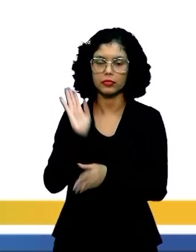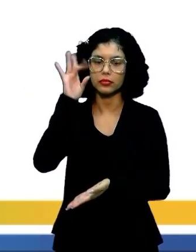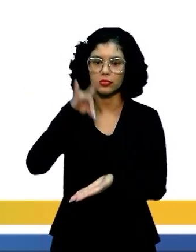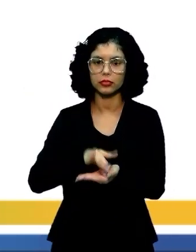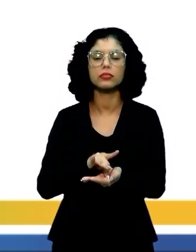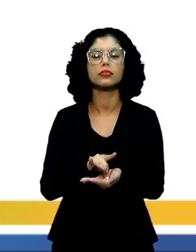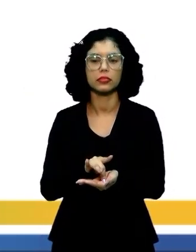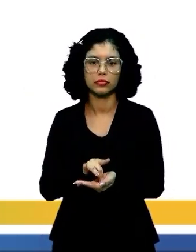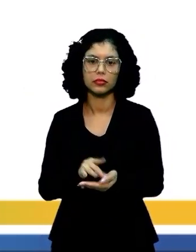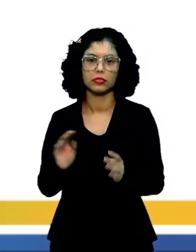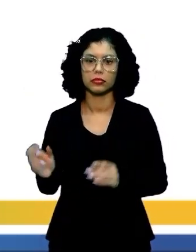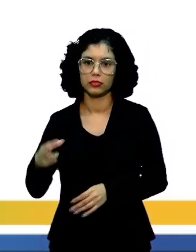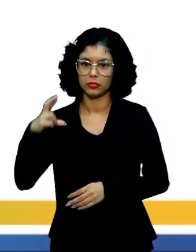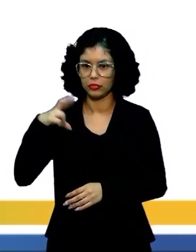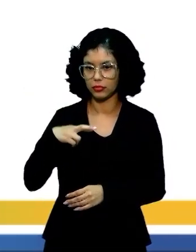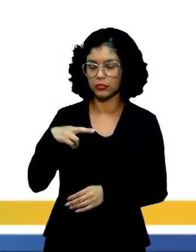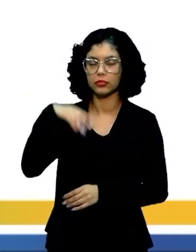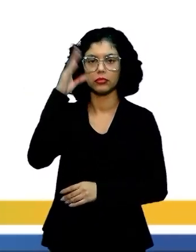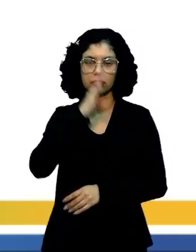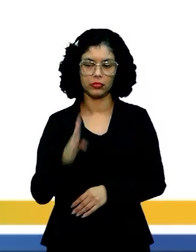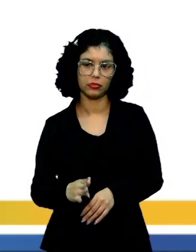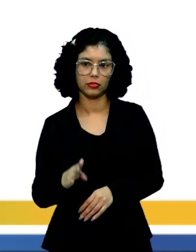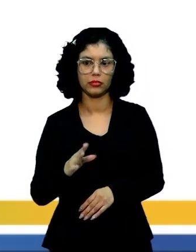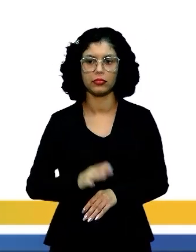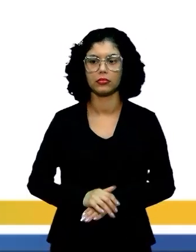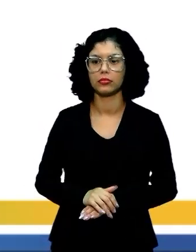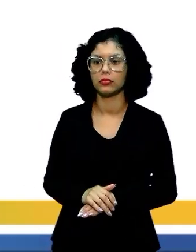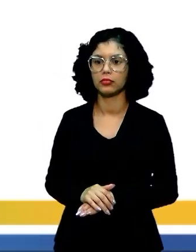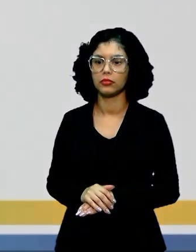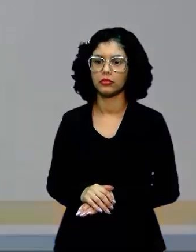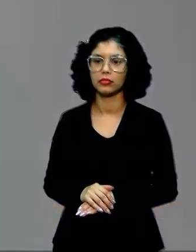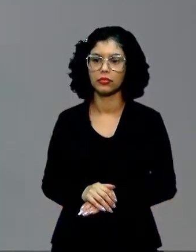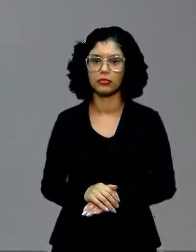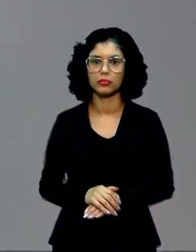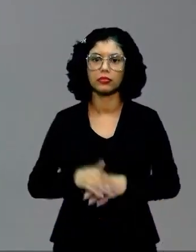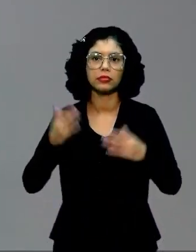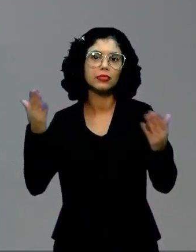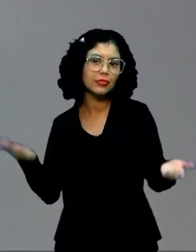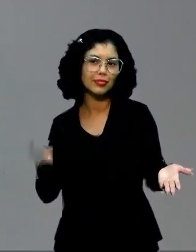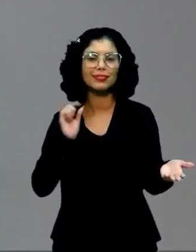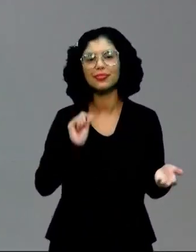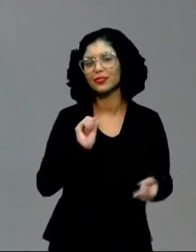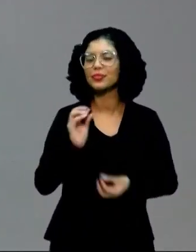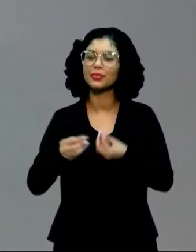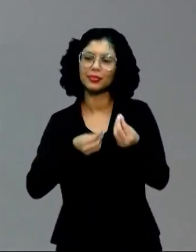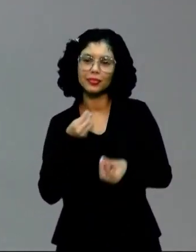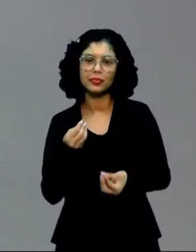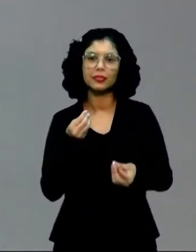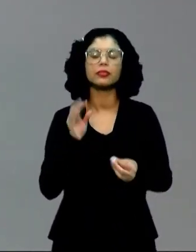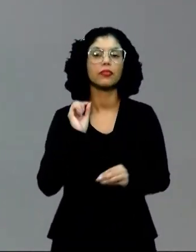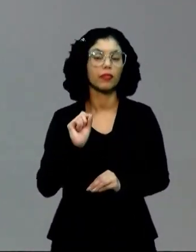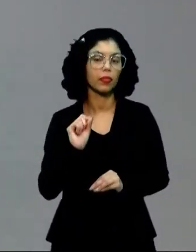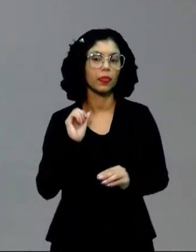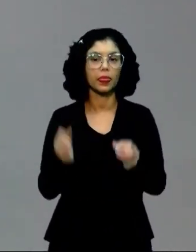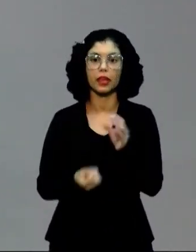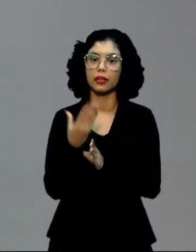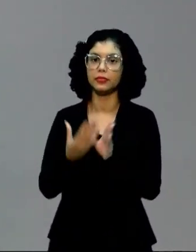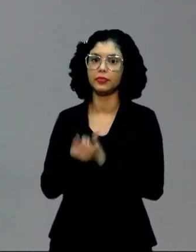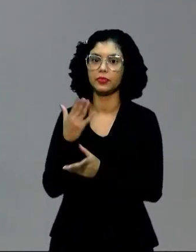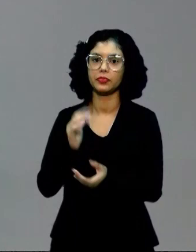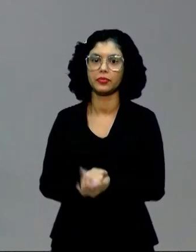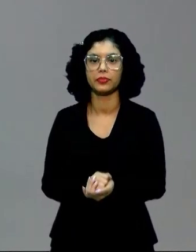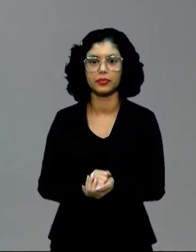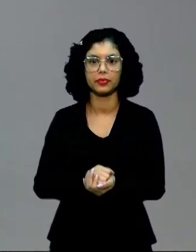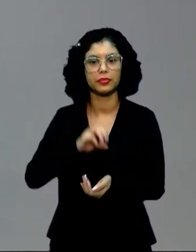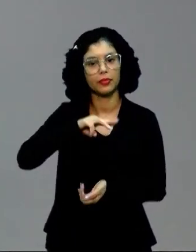uma realidade tão contraditória e particular como a brasileira. O que é interessante nessas obras, nessas produções